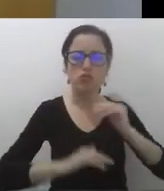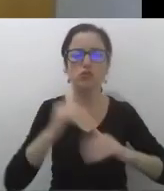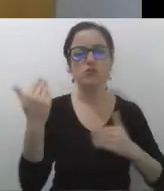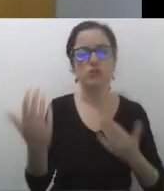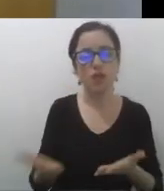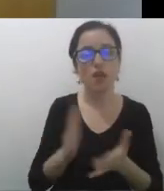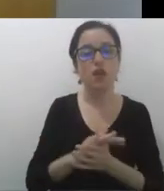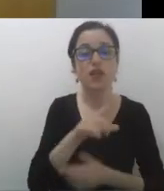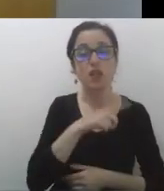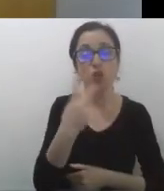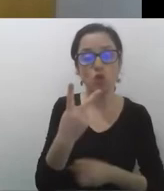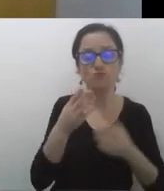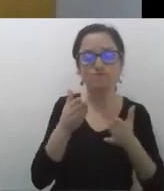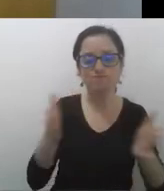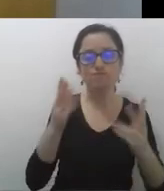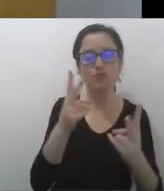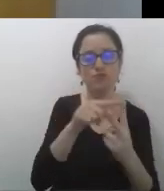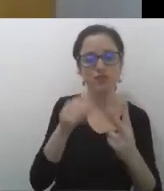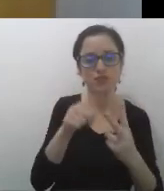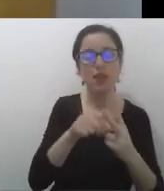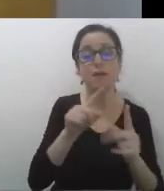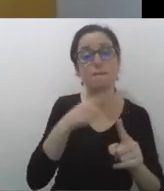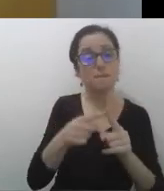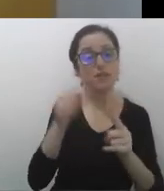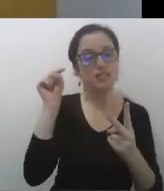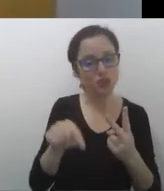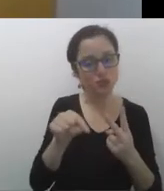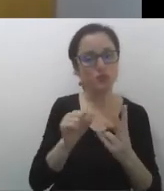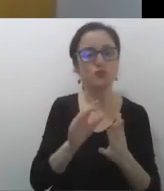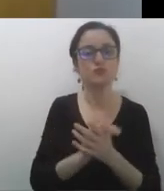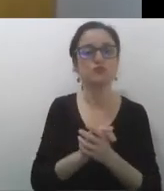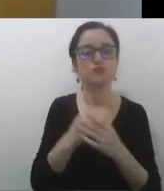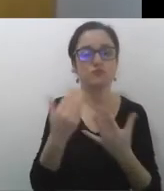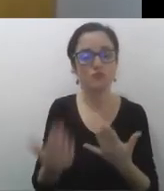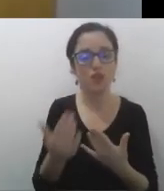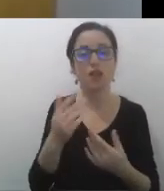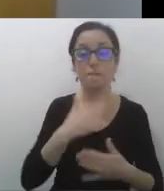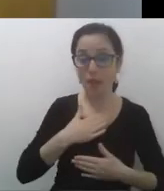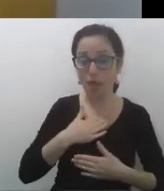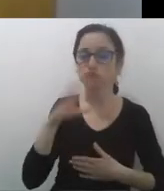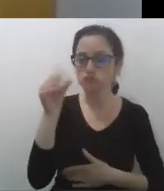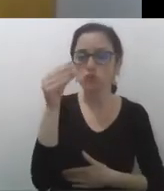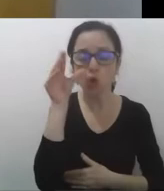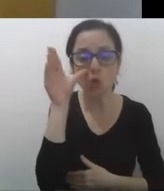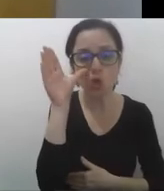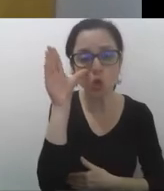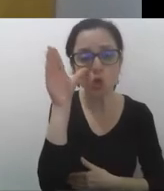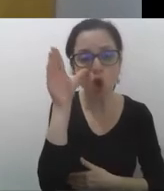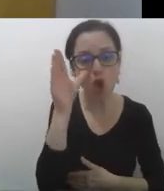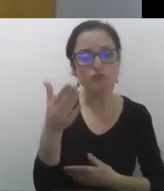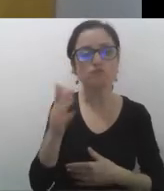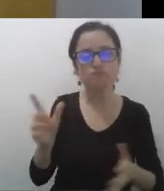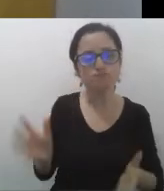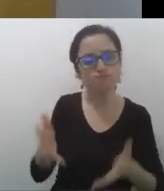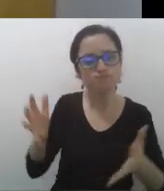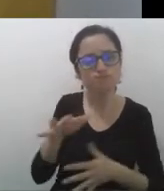prática ele tem as duas referências, e mais do que isso, o que para mim é muito